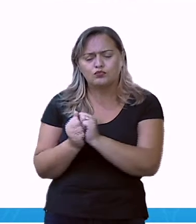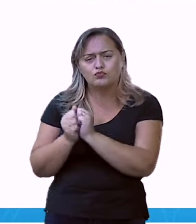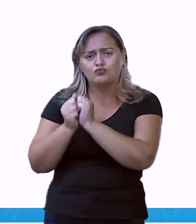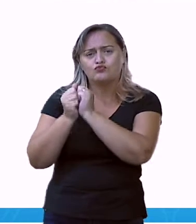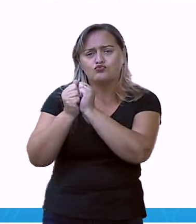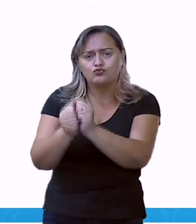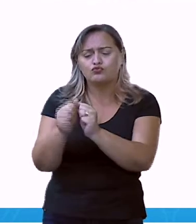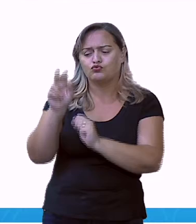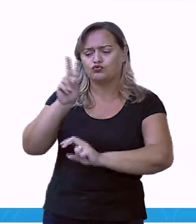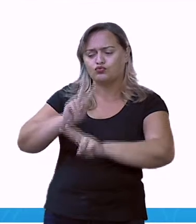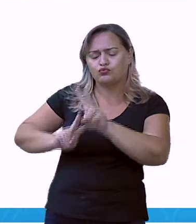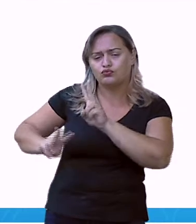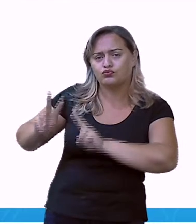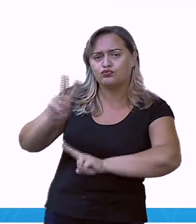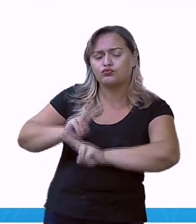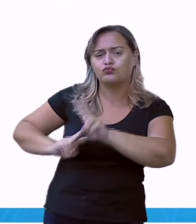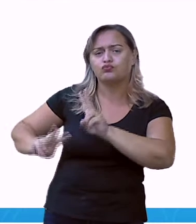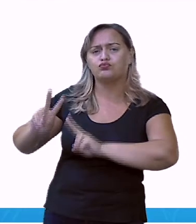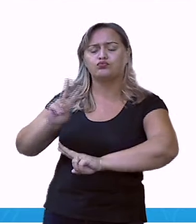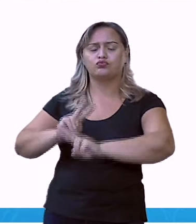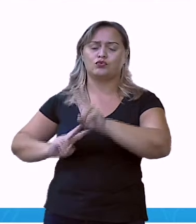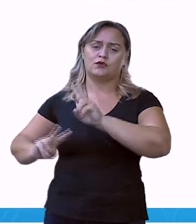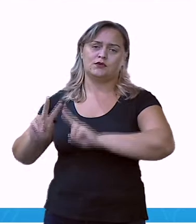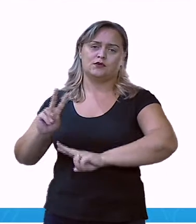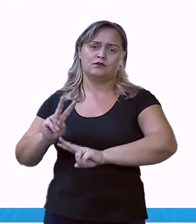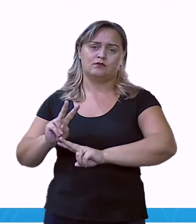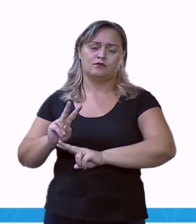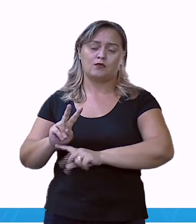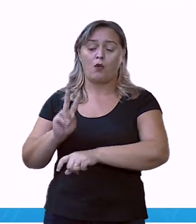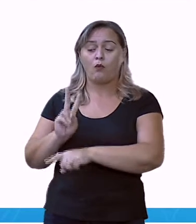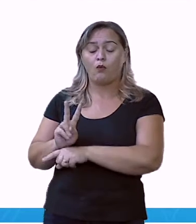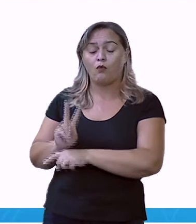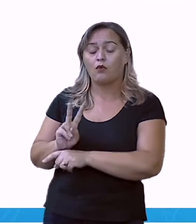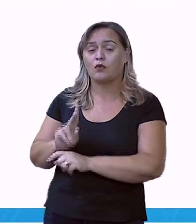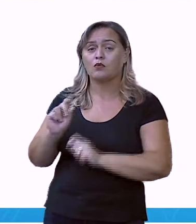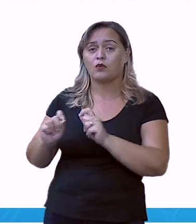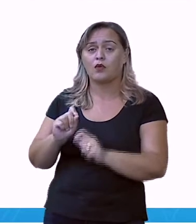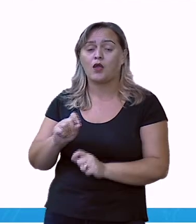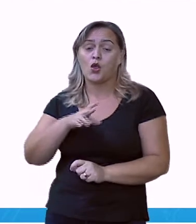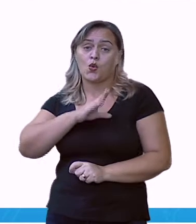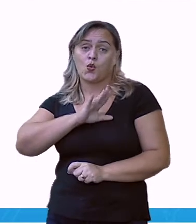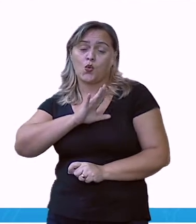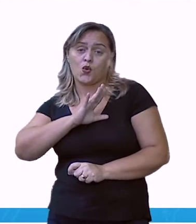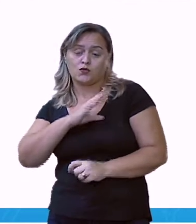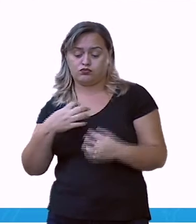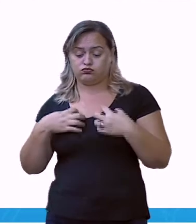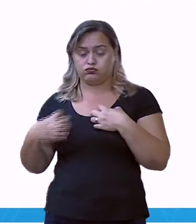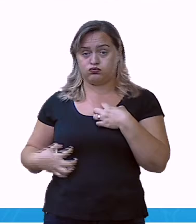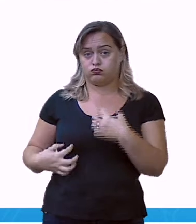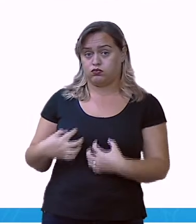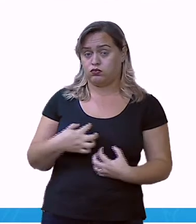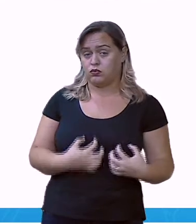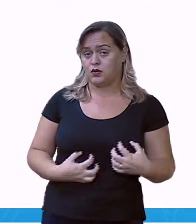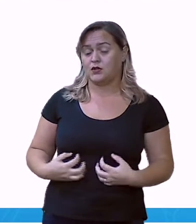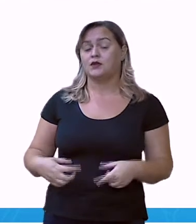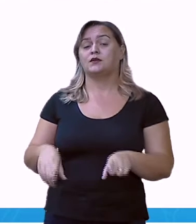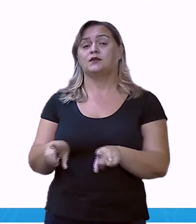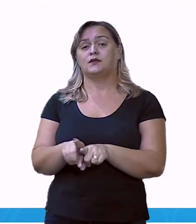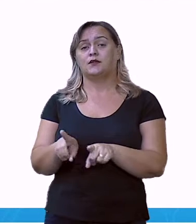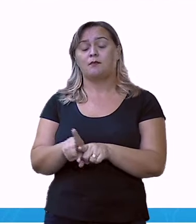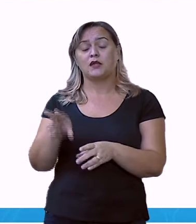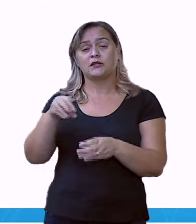o quanto antes quaisquer anormalidades no coração, no estômago, intestino, alterações